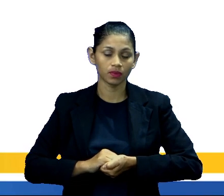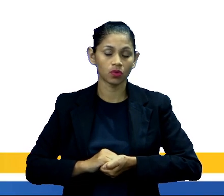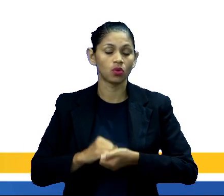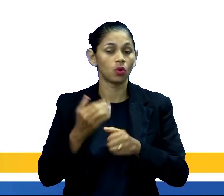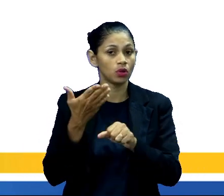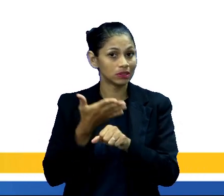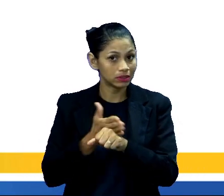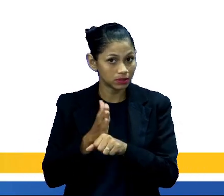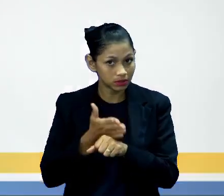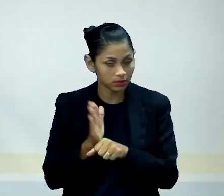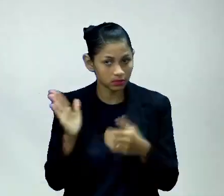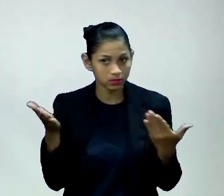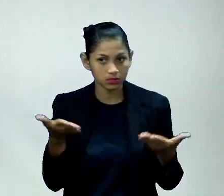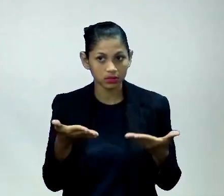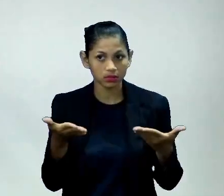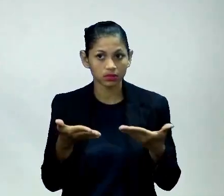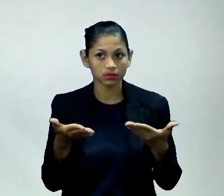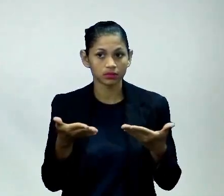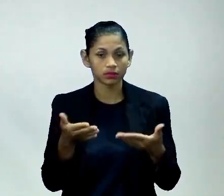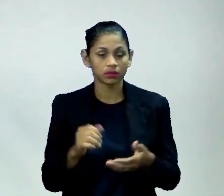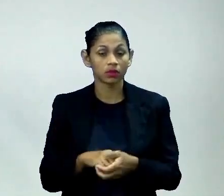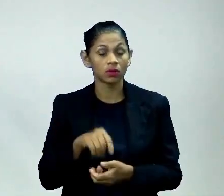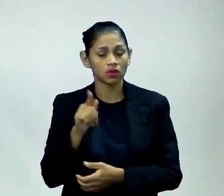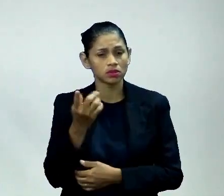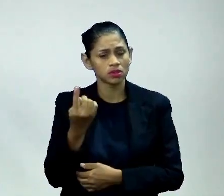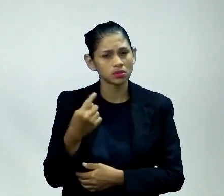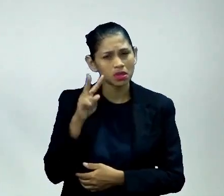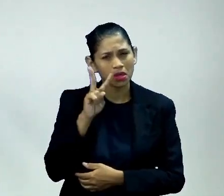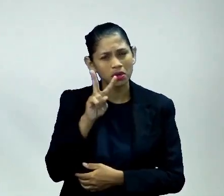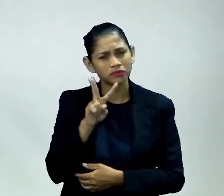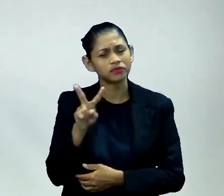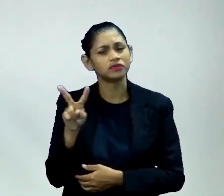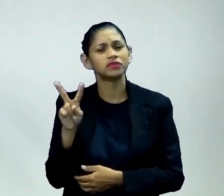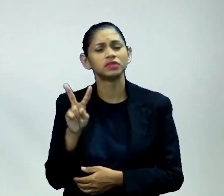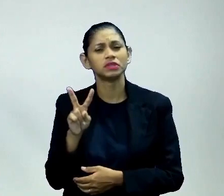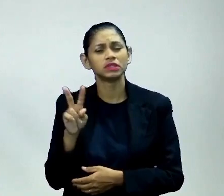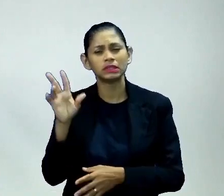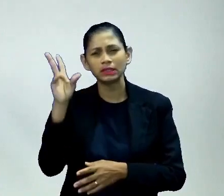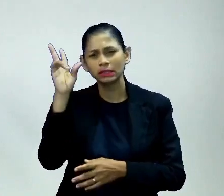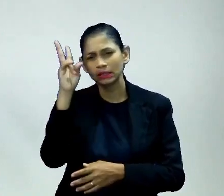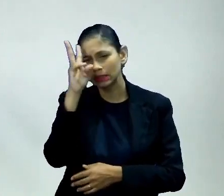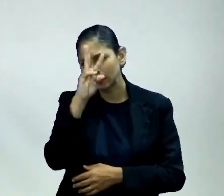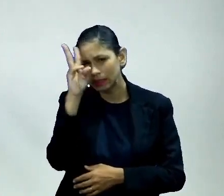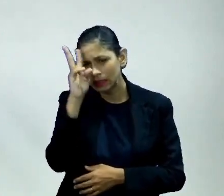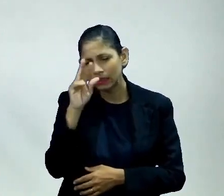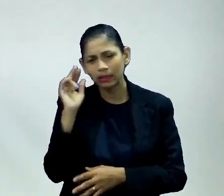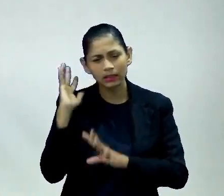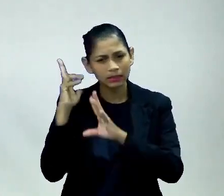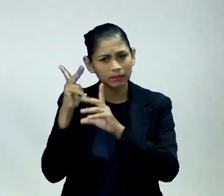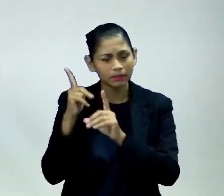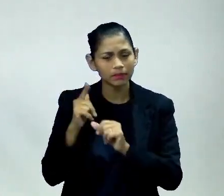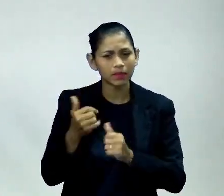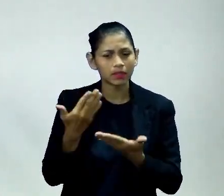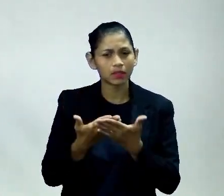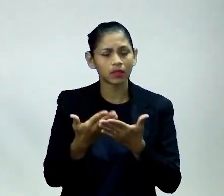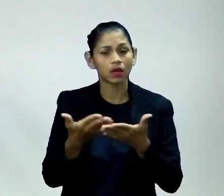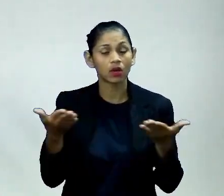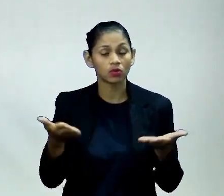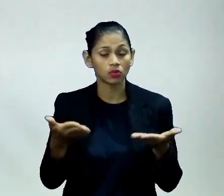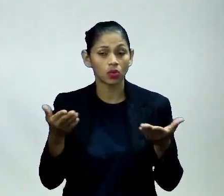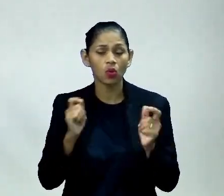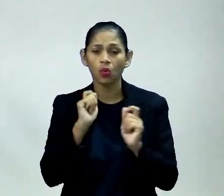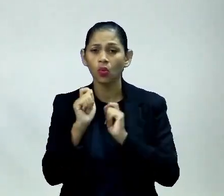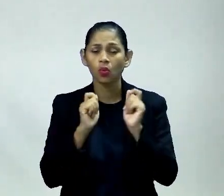Vamos aos nossos exercícios. Vocês viram aí, vocês relembraram durante a aula de hoje o que é o